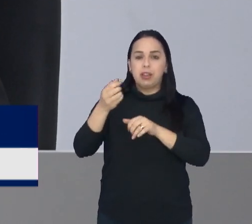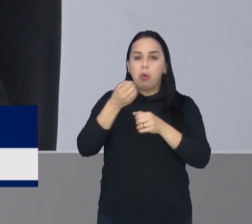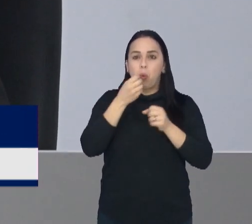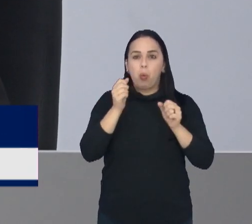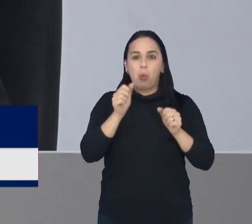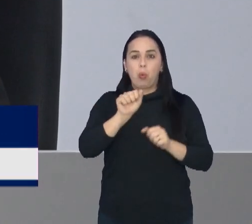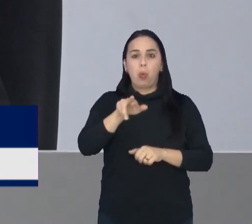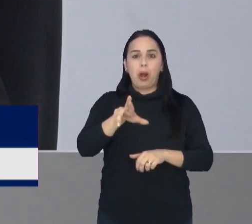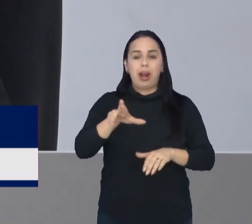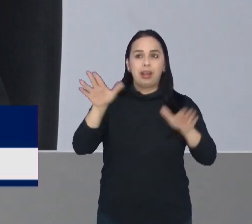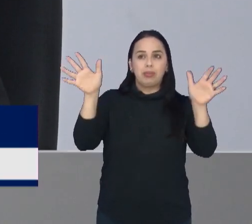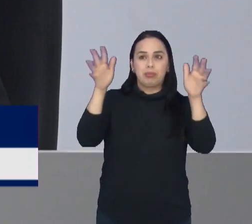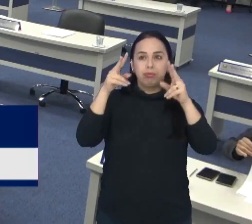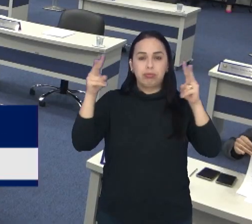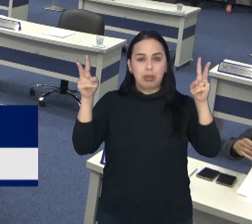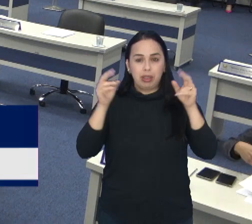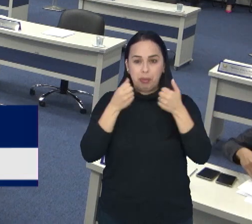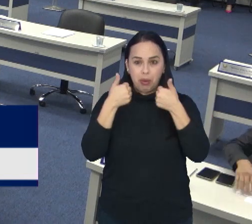Zetão?